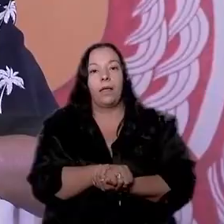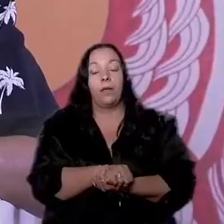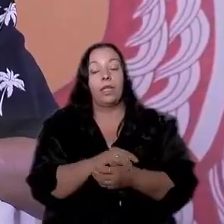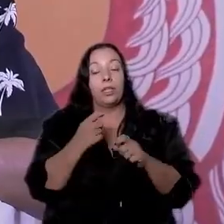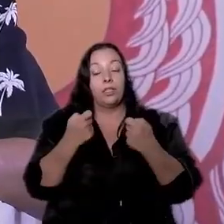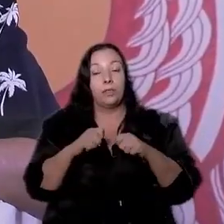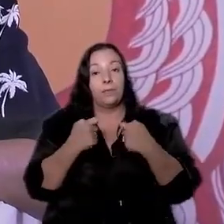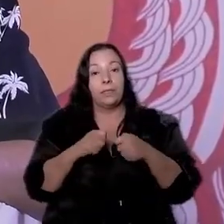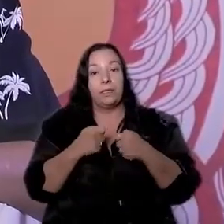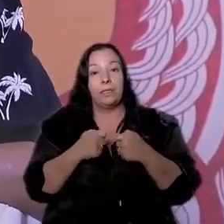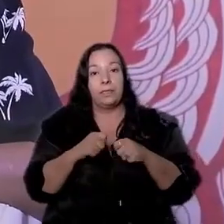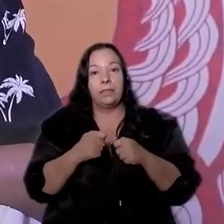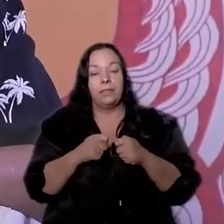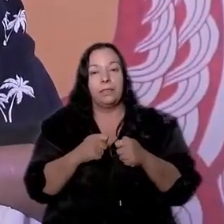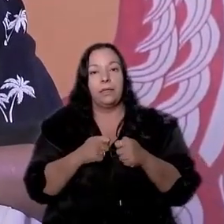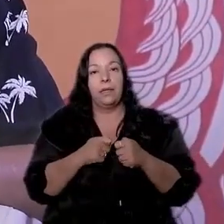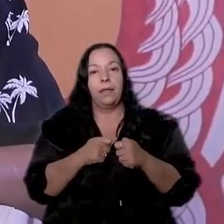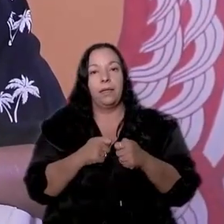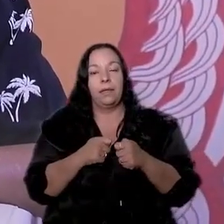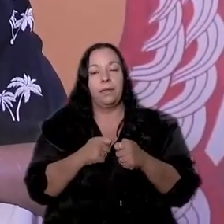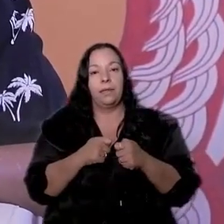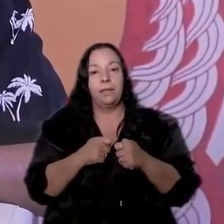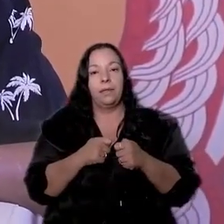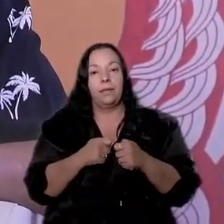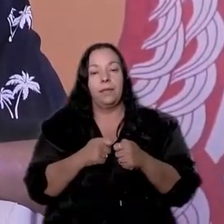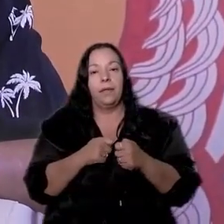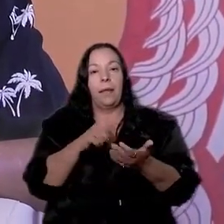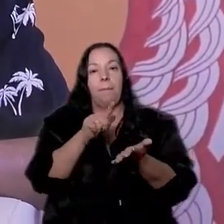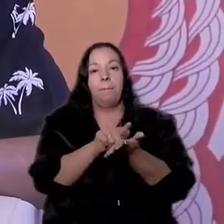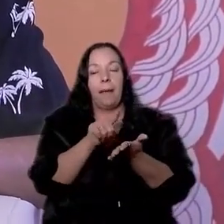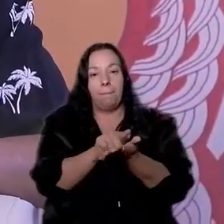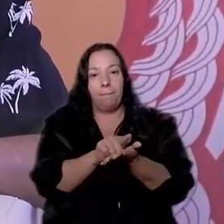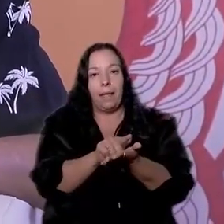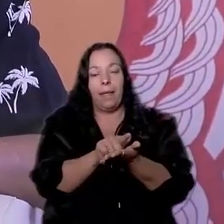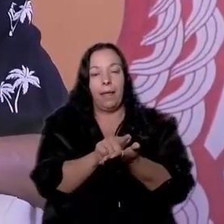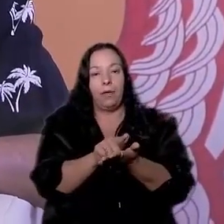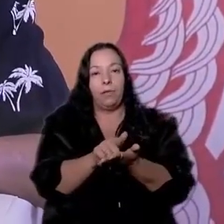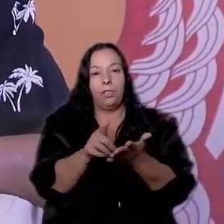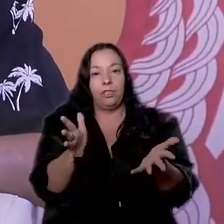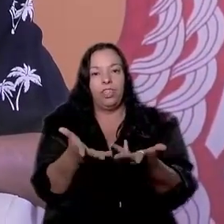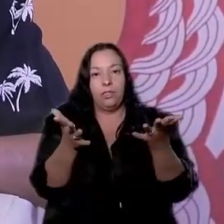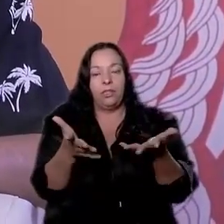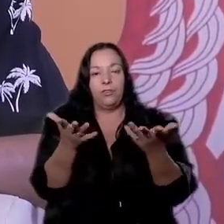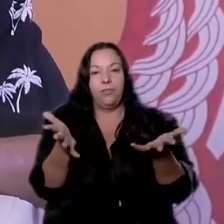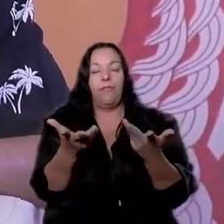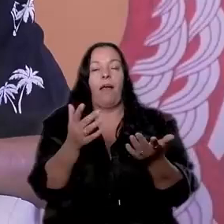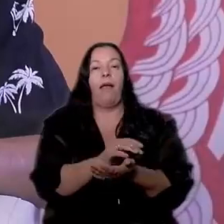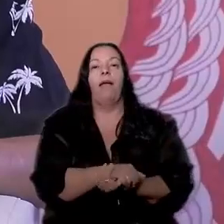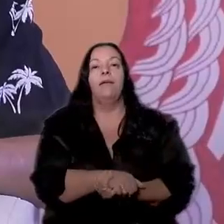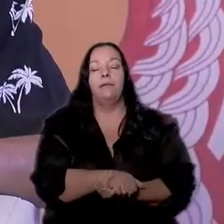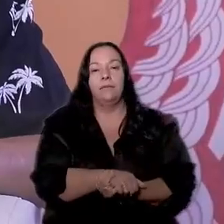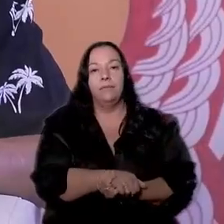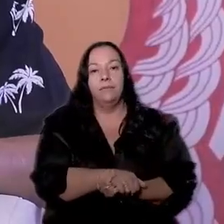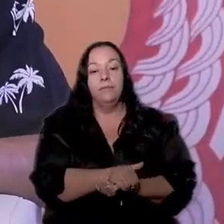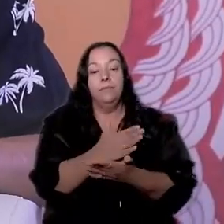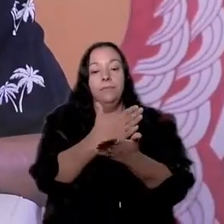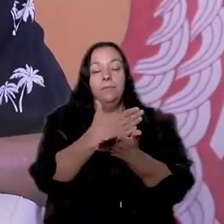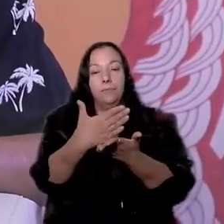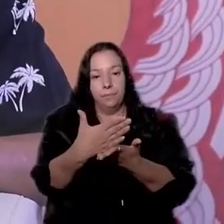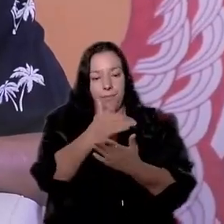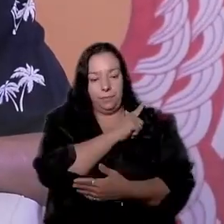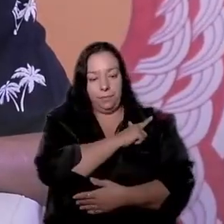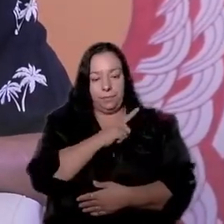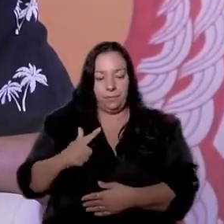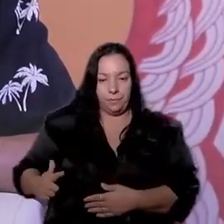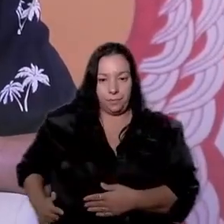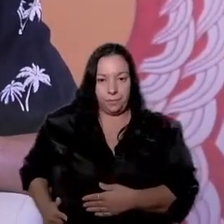que a gente precisa ser ocupar um papel de indução desse investimento. E, para isso, nós, logo no início do governo,